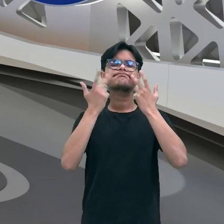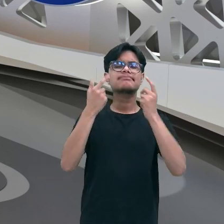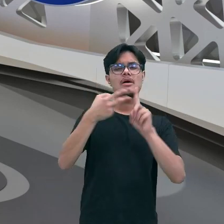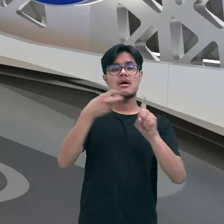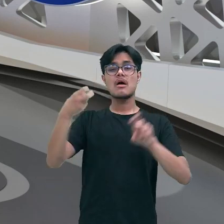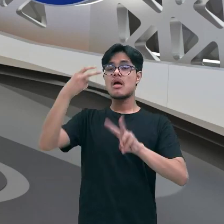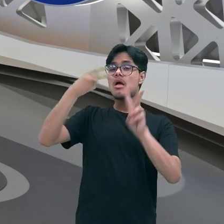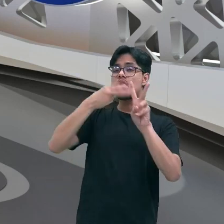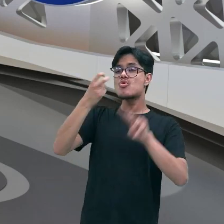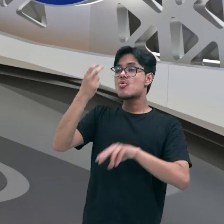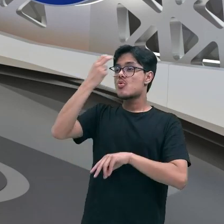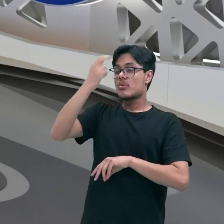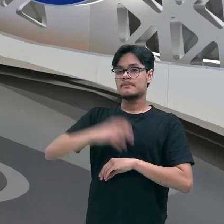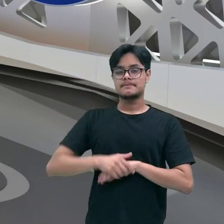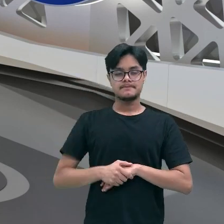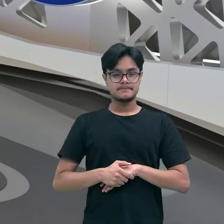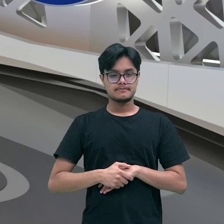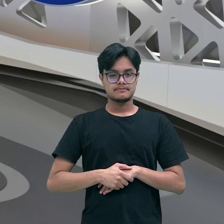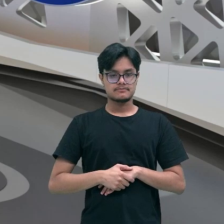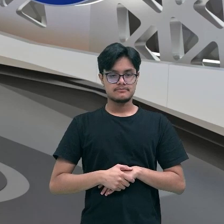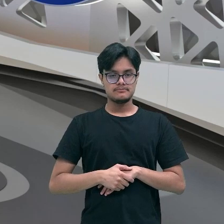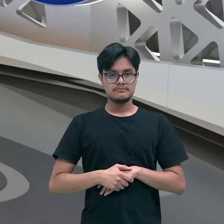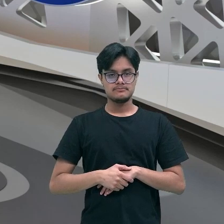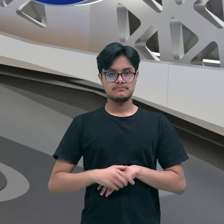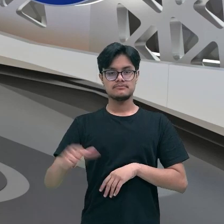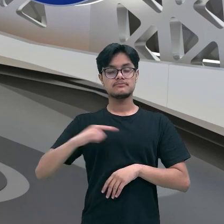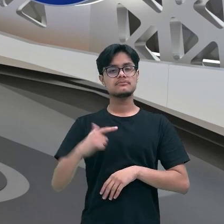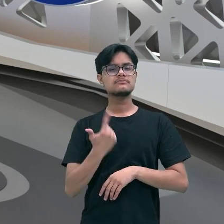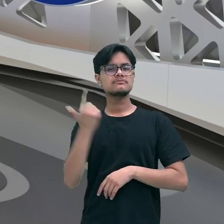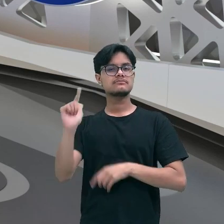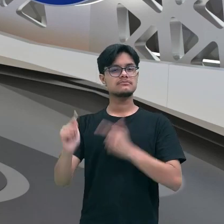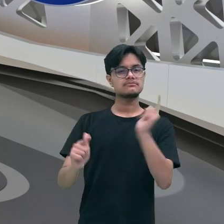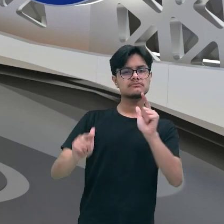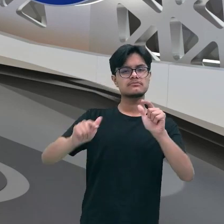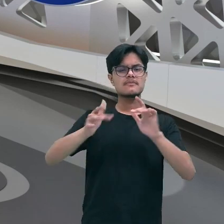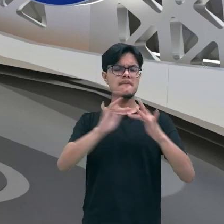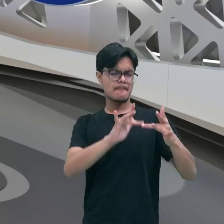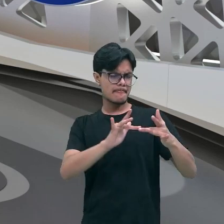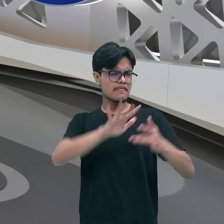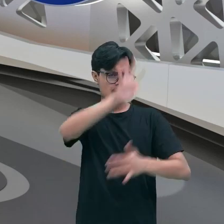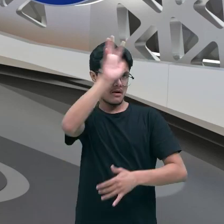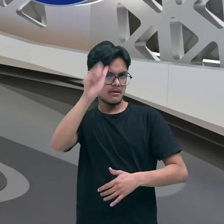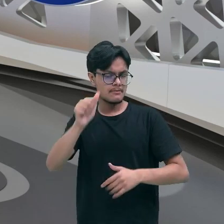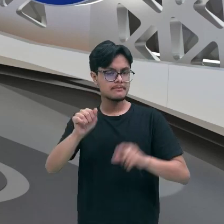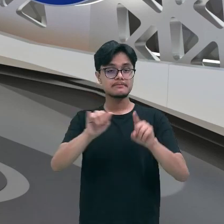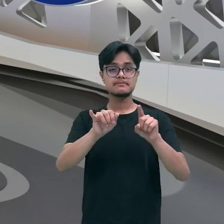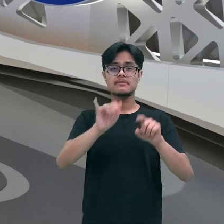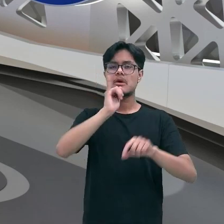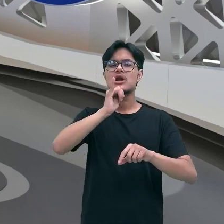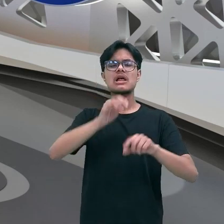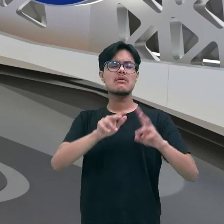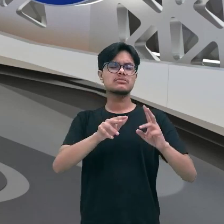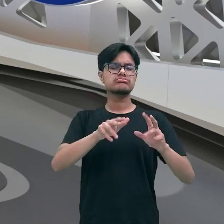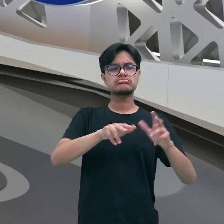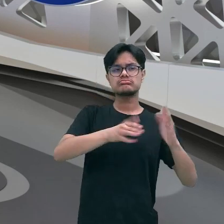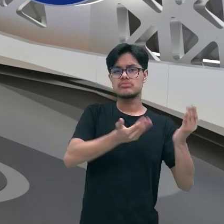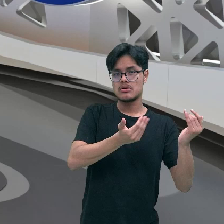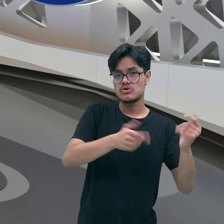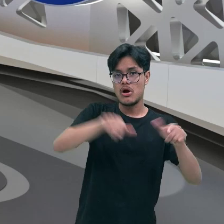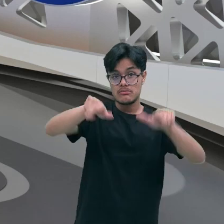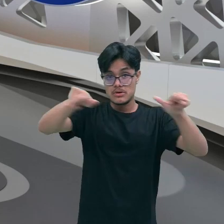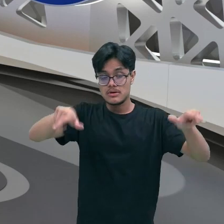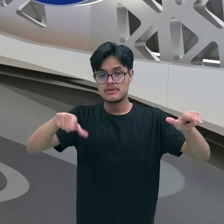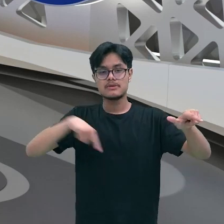cultura, mas também temos outros contextos amazônicos e os jovens de cada um desses contextos vão